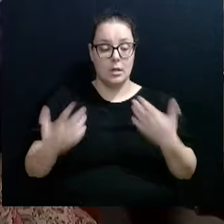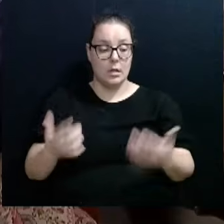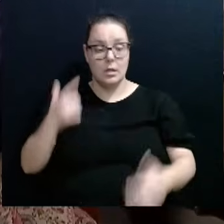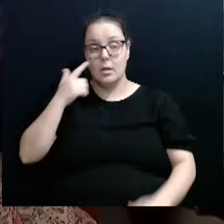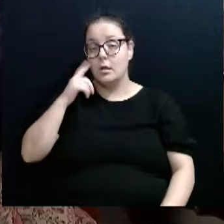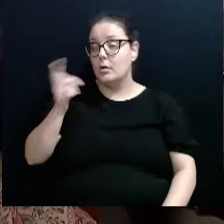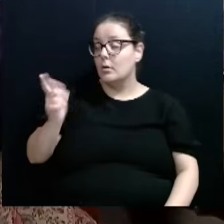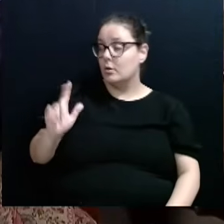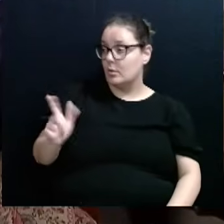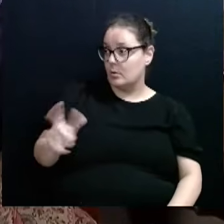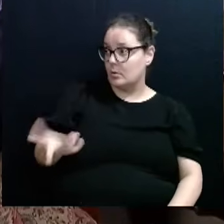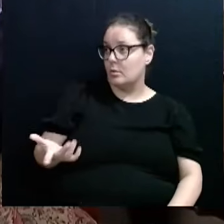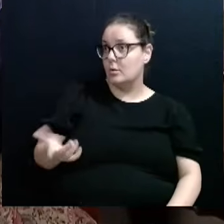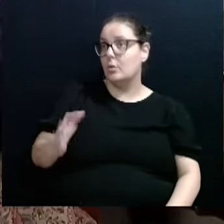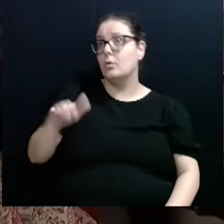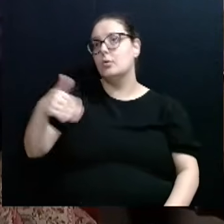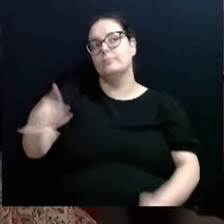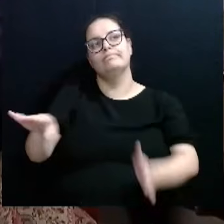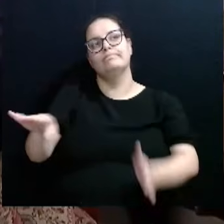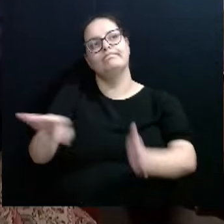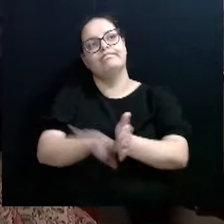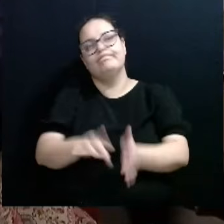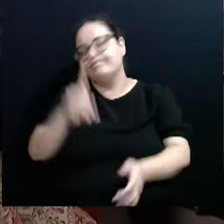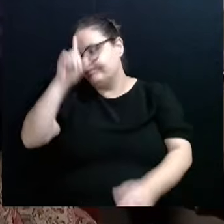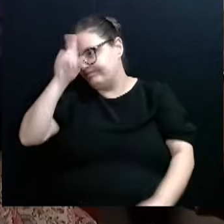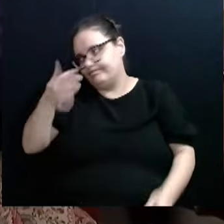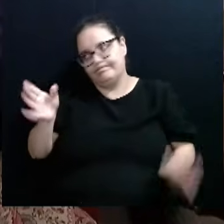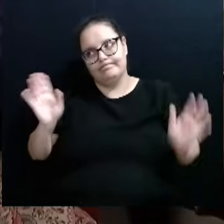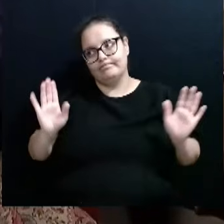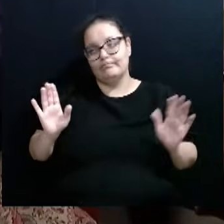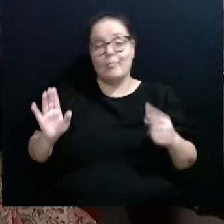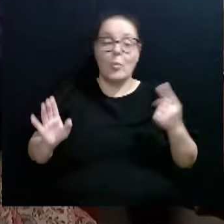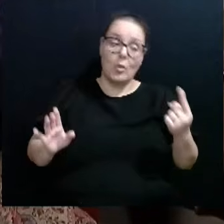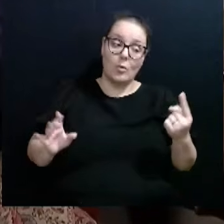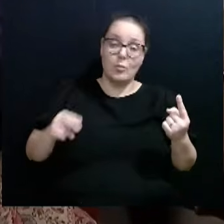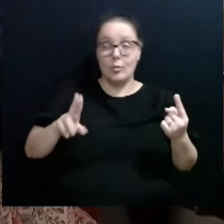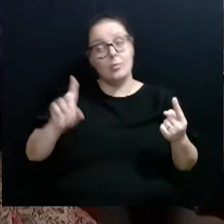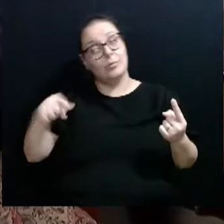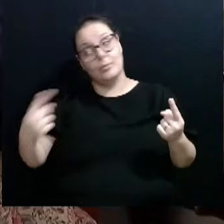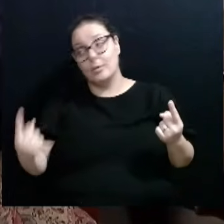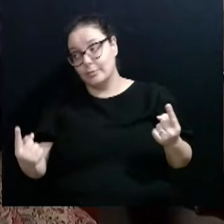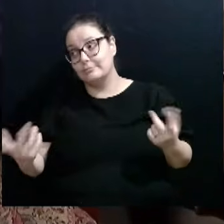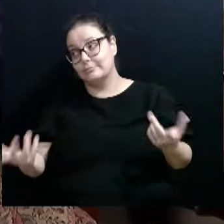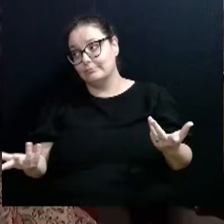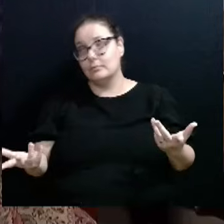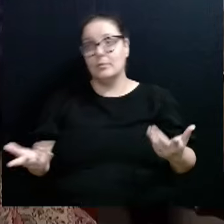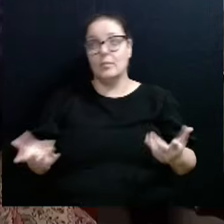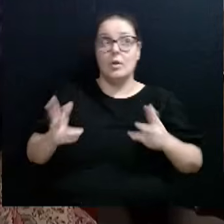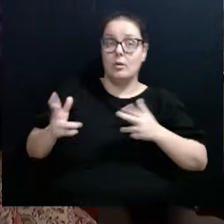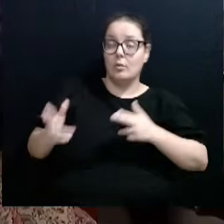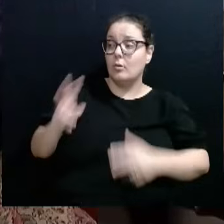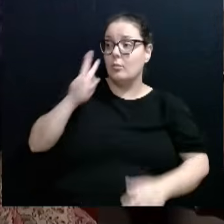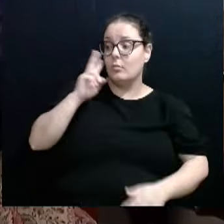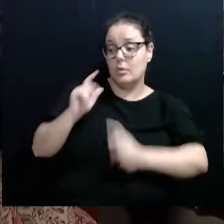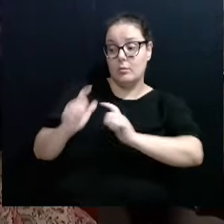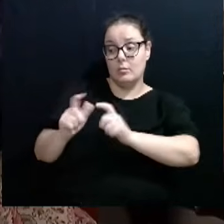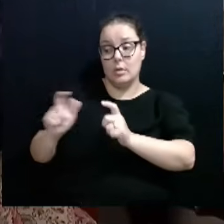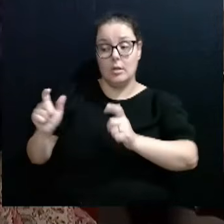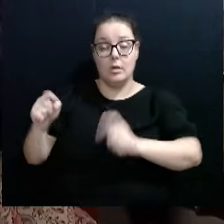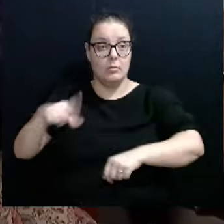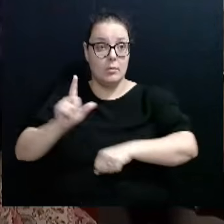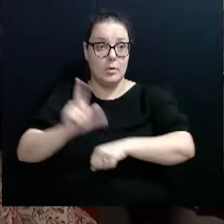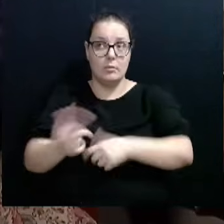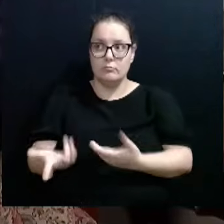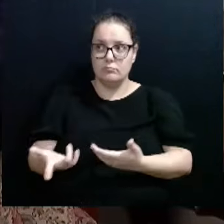que a gente tem que decidir, ou uma coisa ou outra, né? E como a gente viu que estava crescendo aqui a loja, eu acabei decidindo.